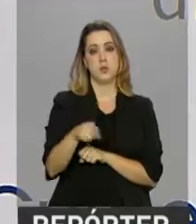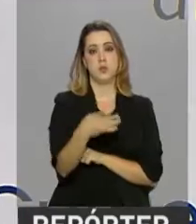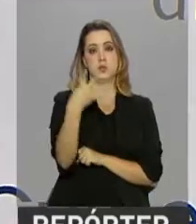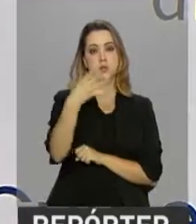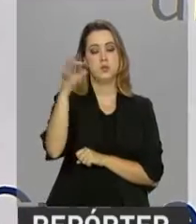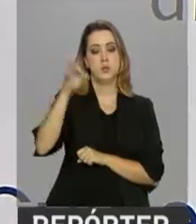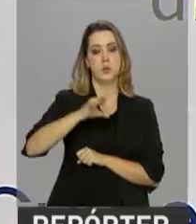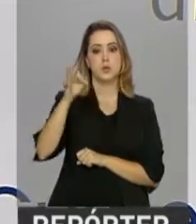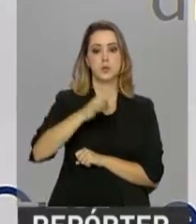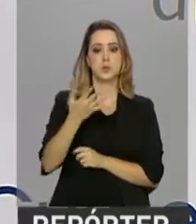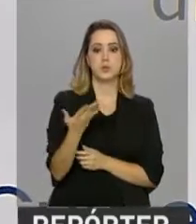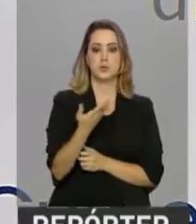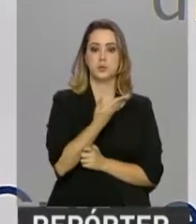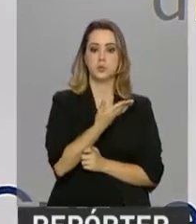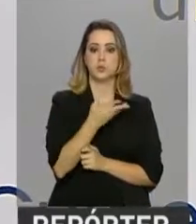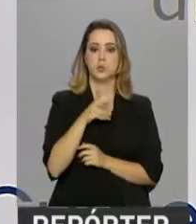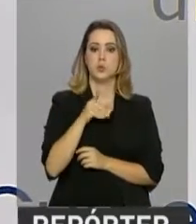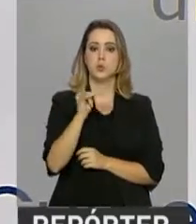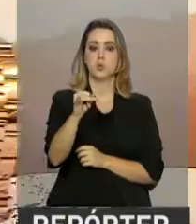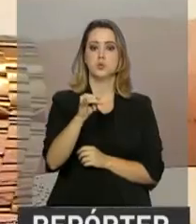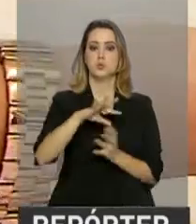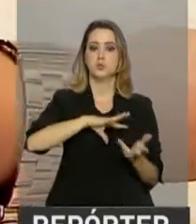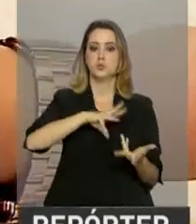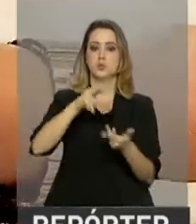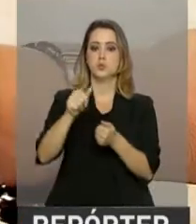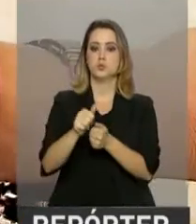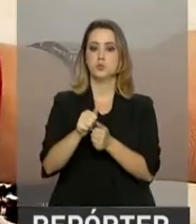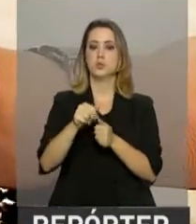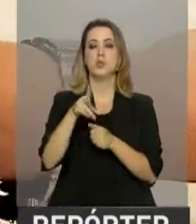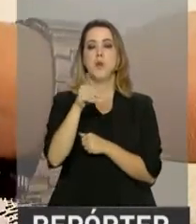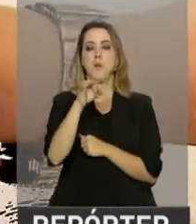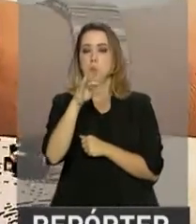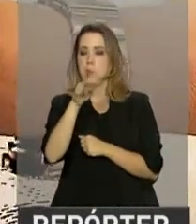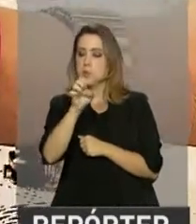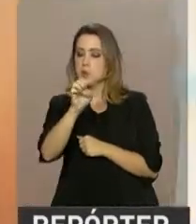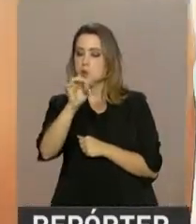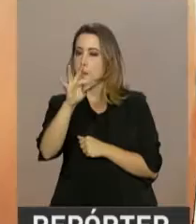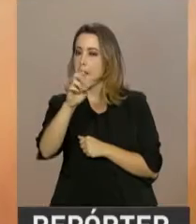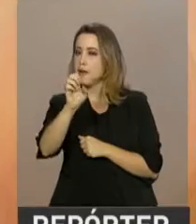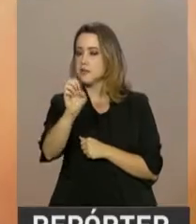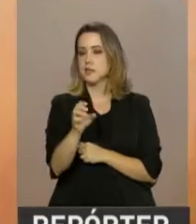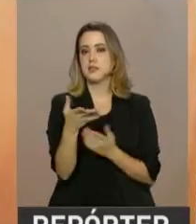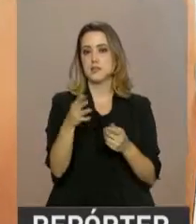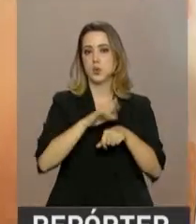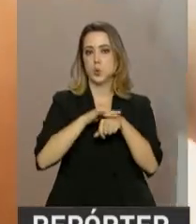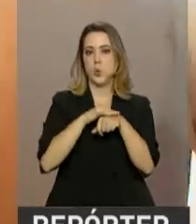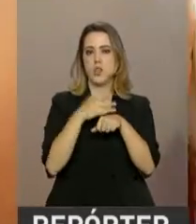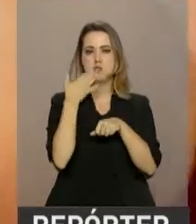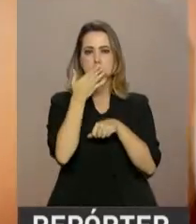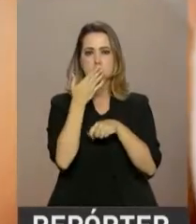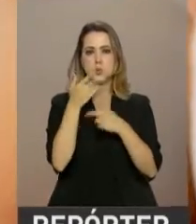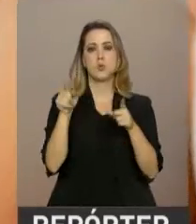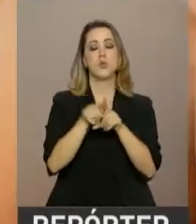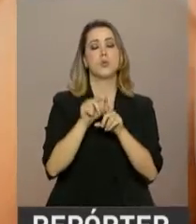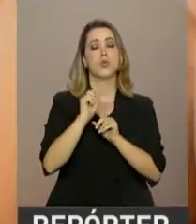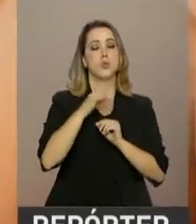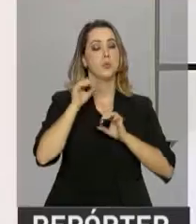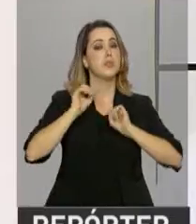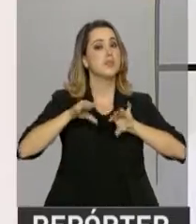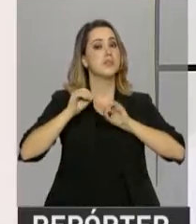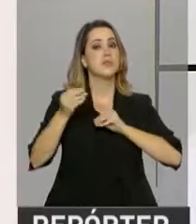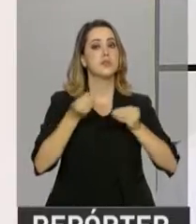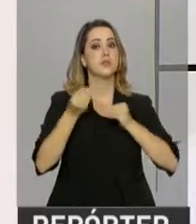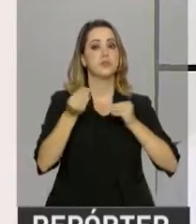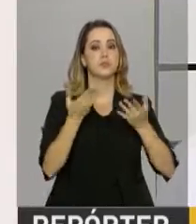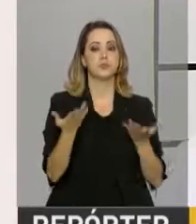7,4%. Nesta segunda-feira, Dia Mundial do Diabetes, foram realizadas ações em todo o país para orientar a população sobre a doença.